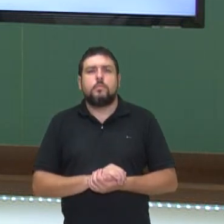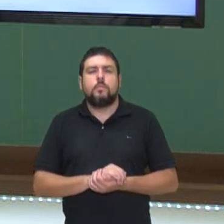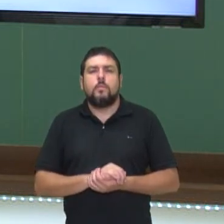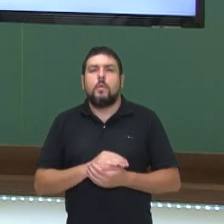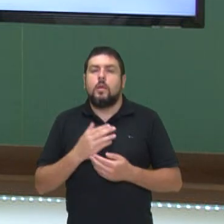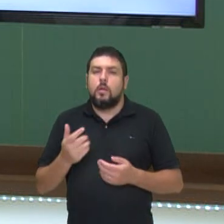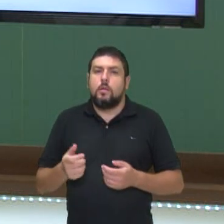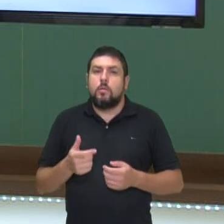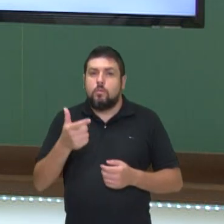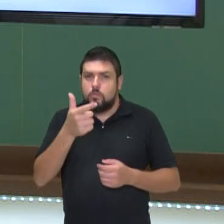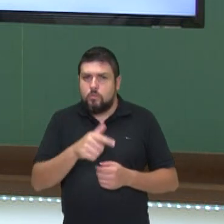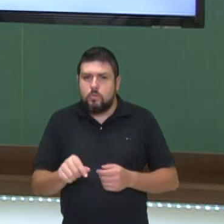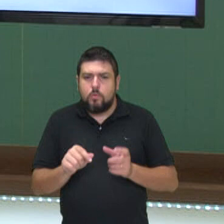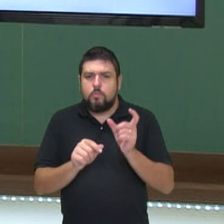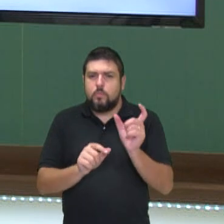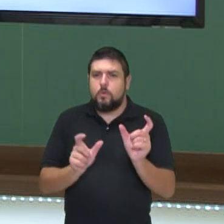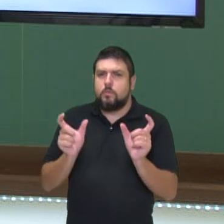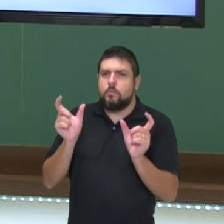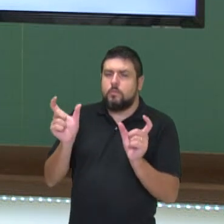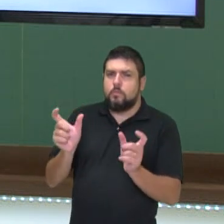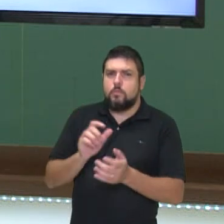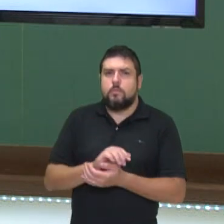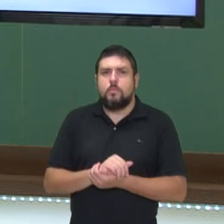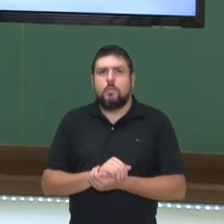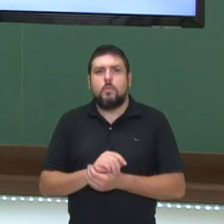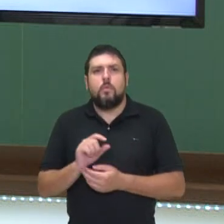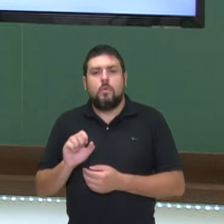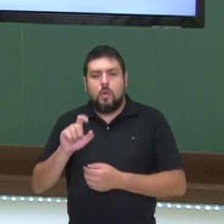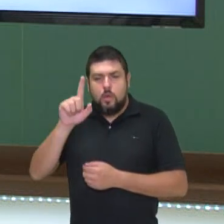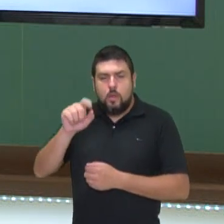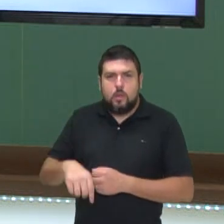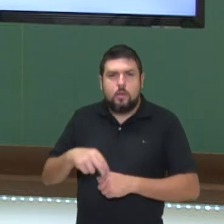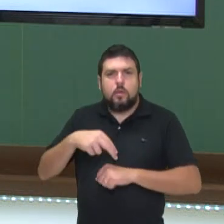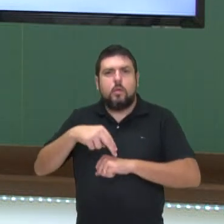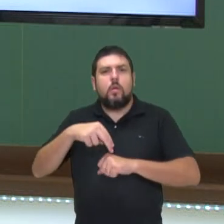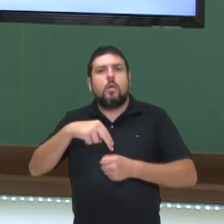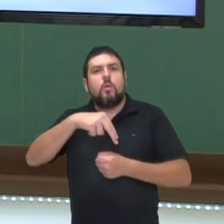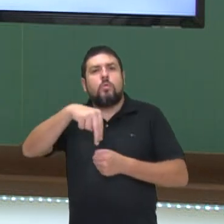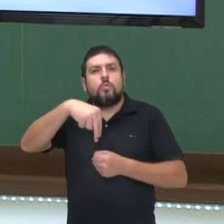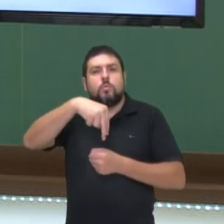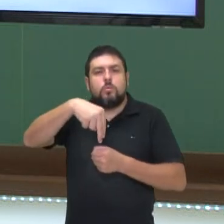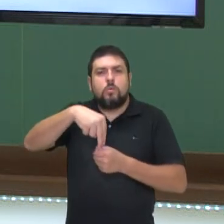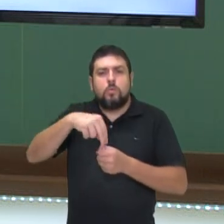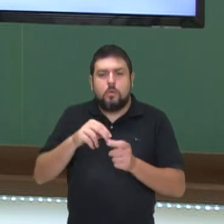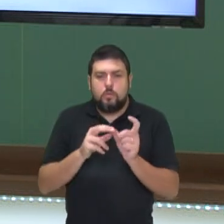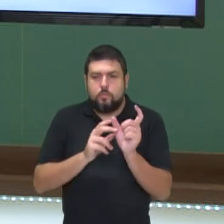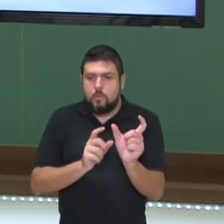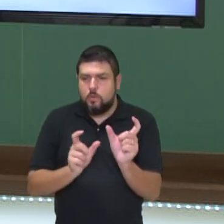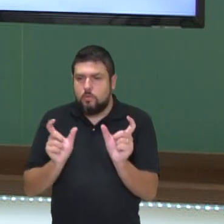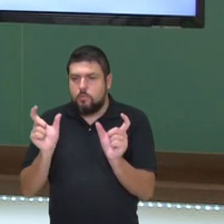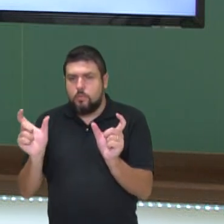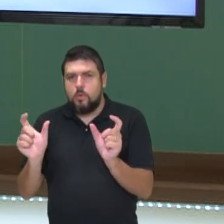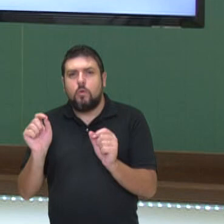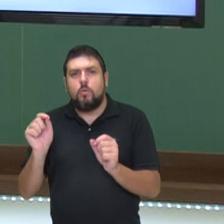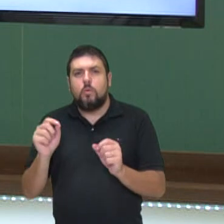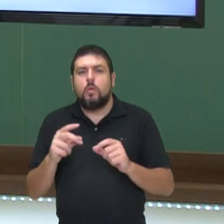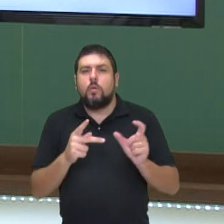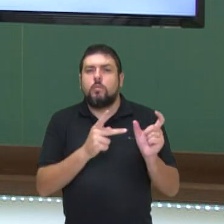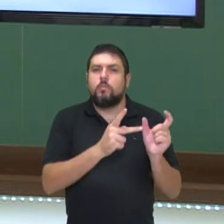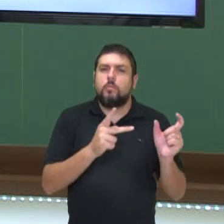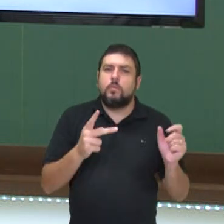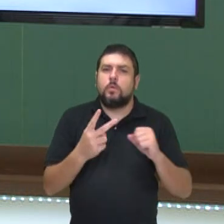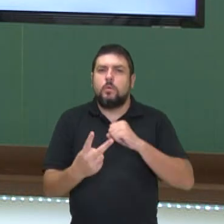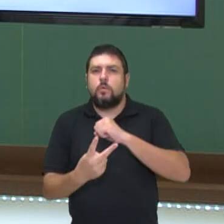núcleos novamente. Nesse caso, o predicativo é do objeto, mas é núcleo. Núcleo aqui, temos predicado